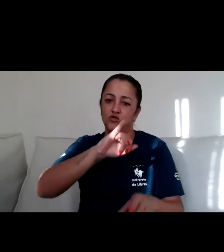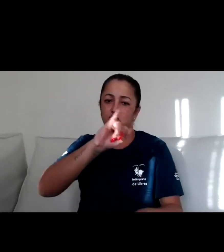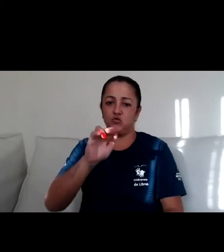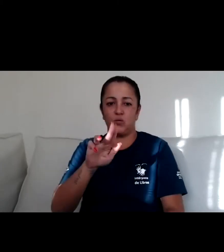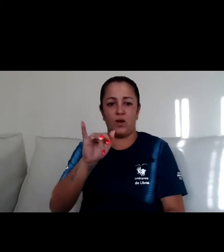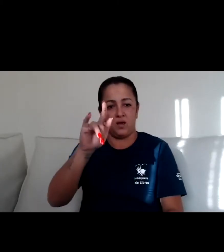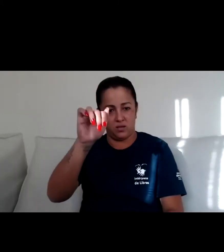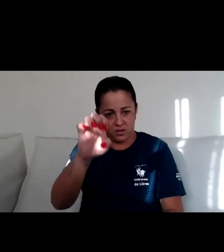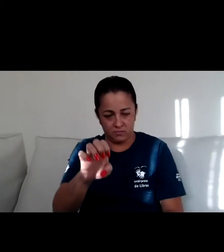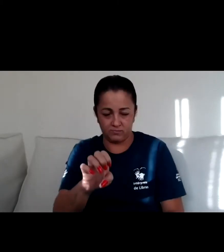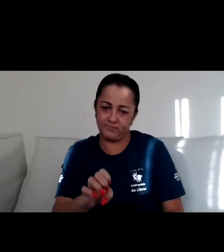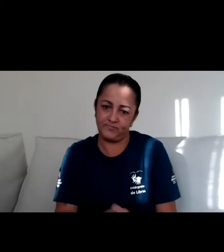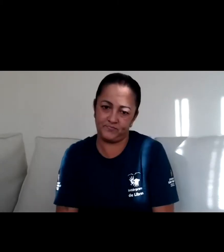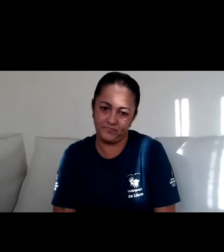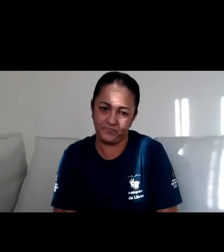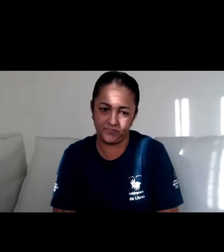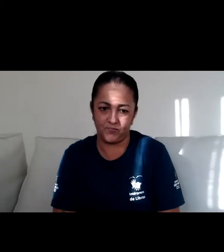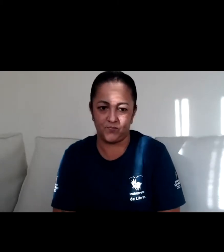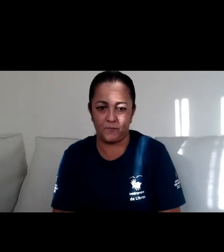Karine.